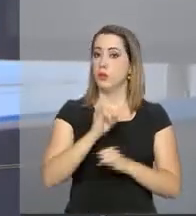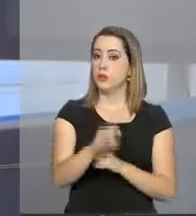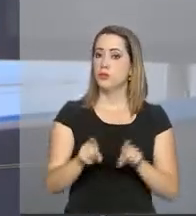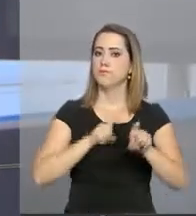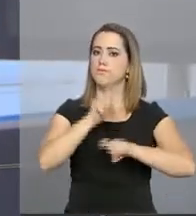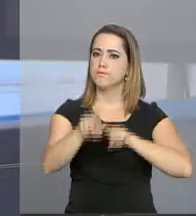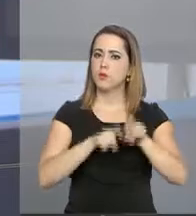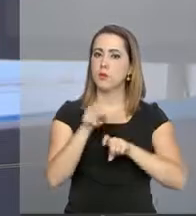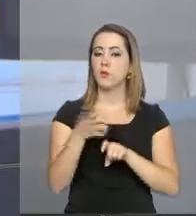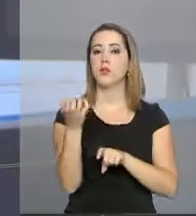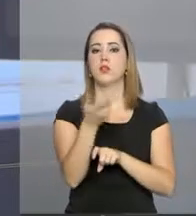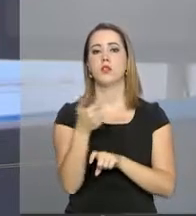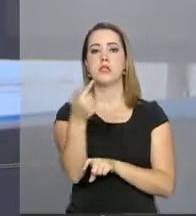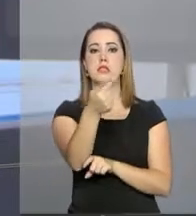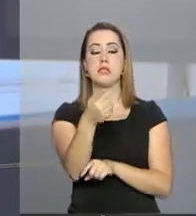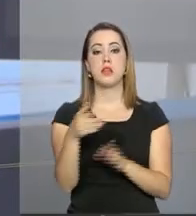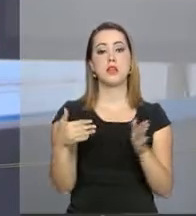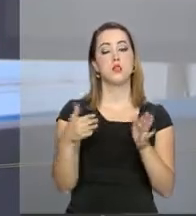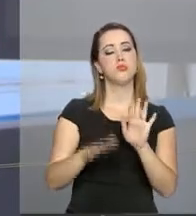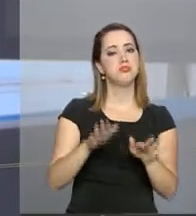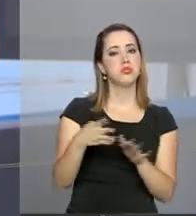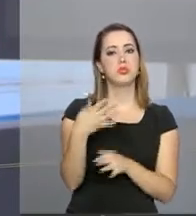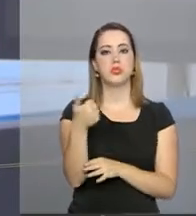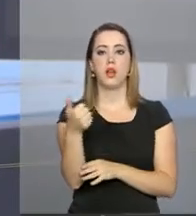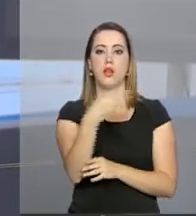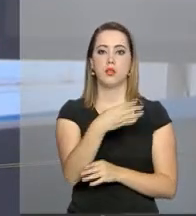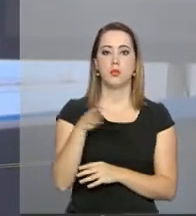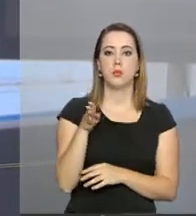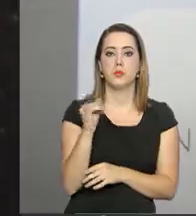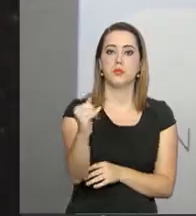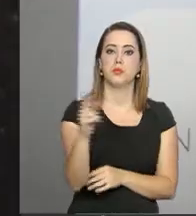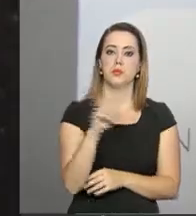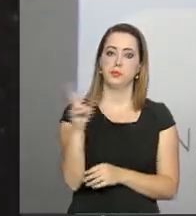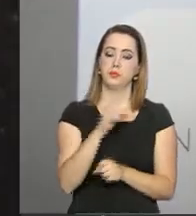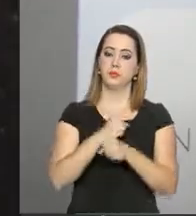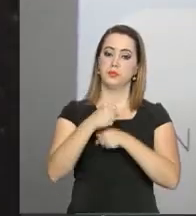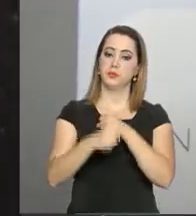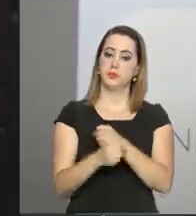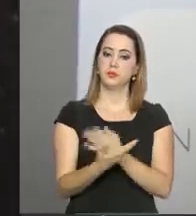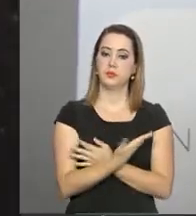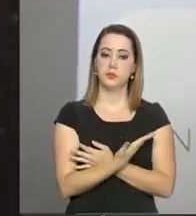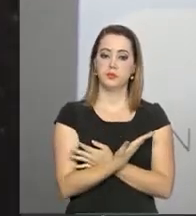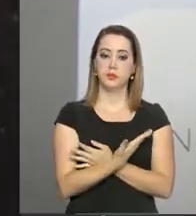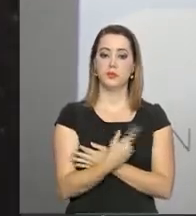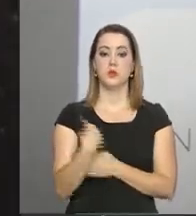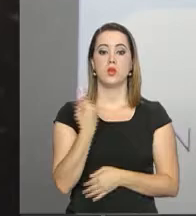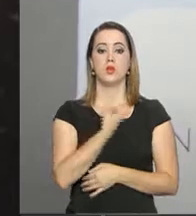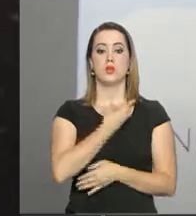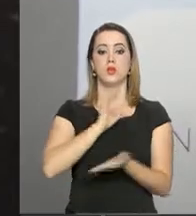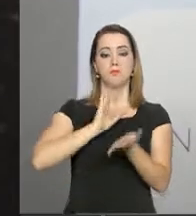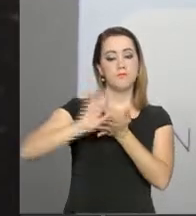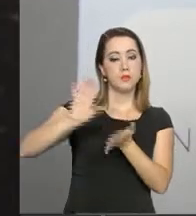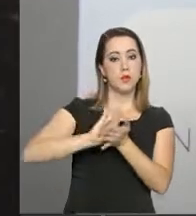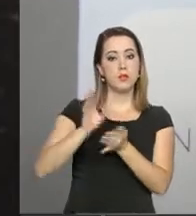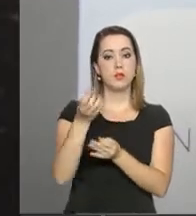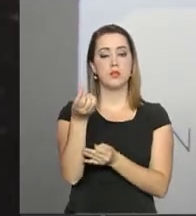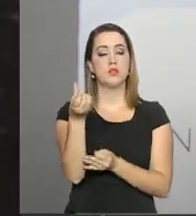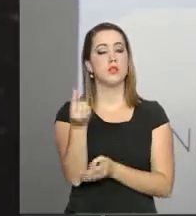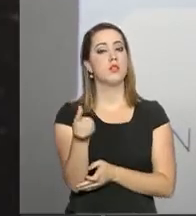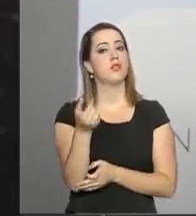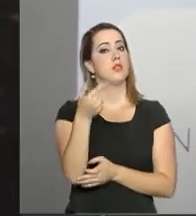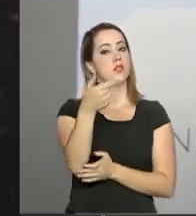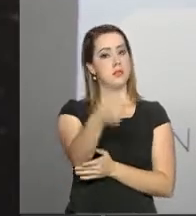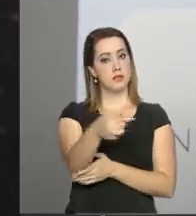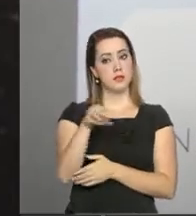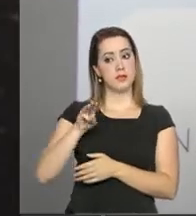economizar entre 7 e 14 bilhões de reais por ano. Nós investimos 67 milhões